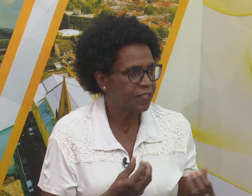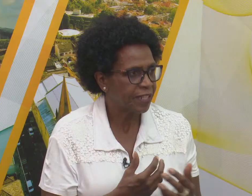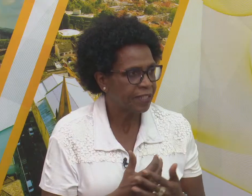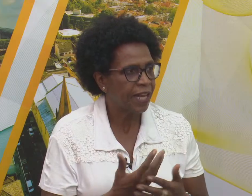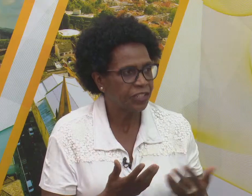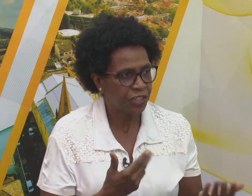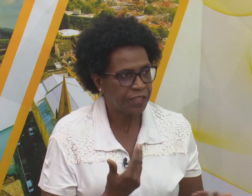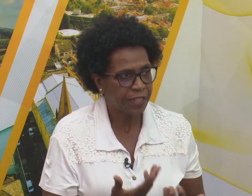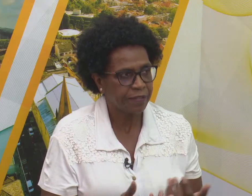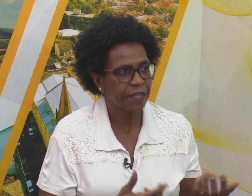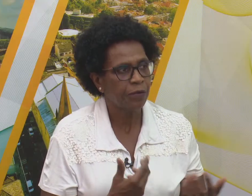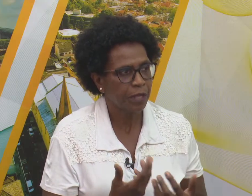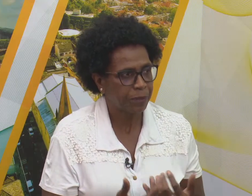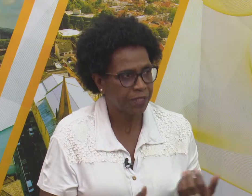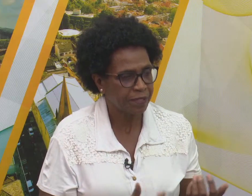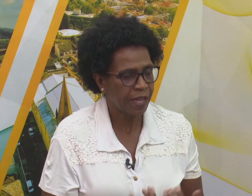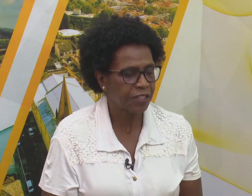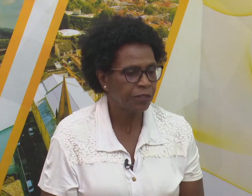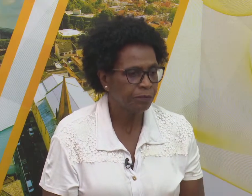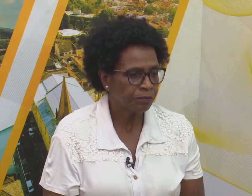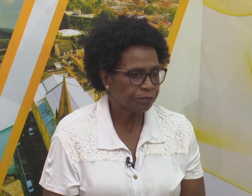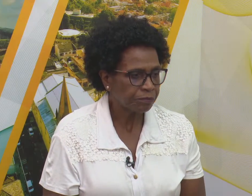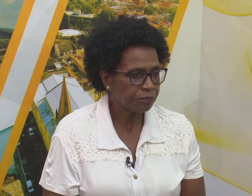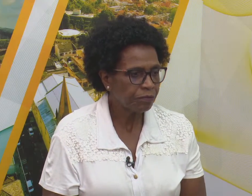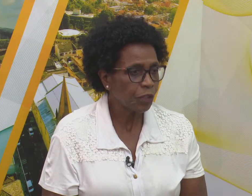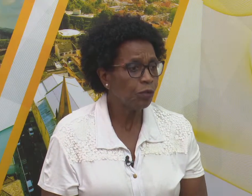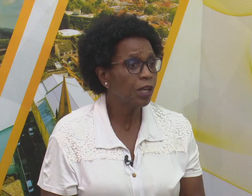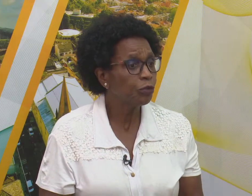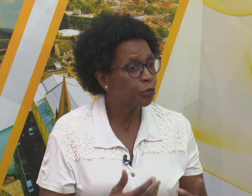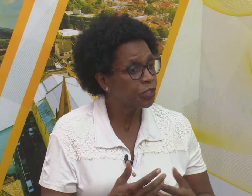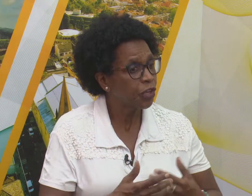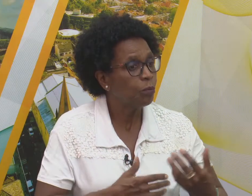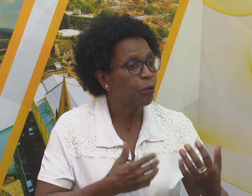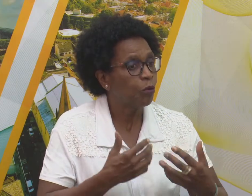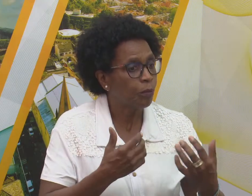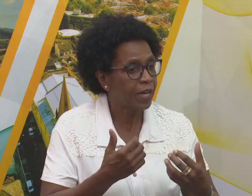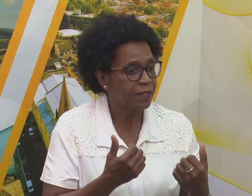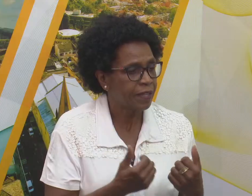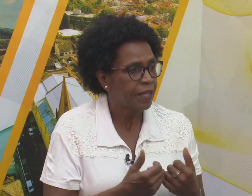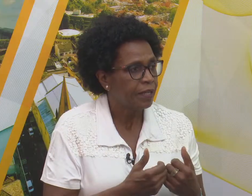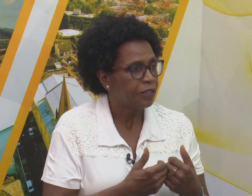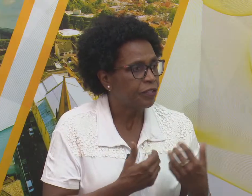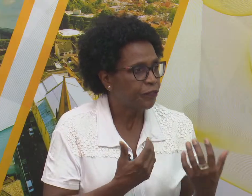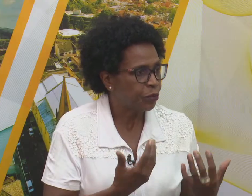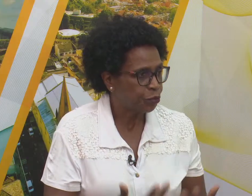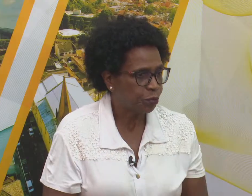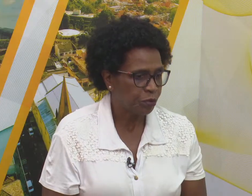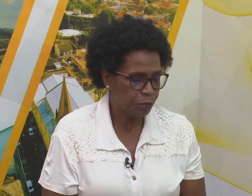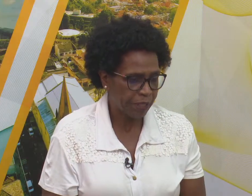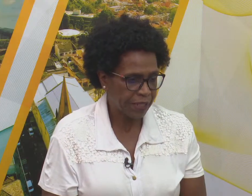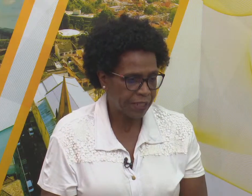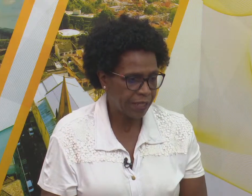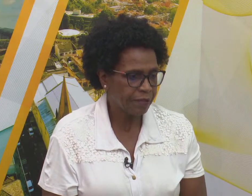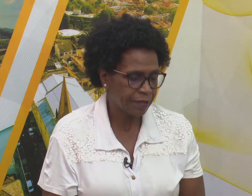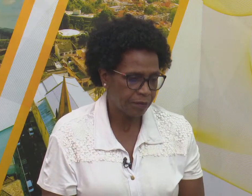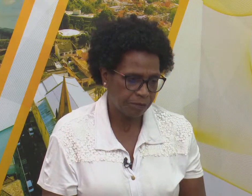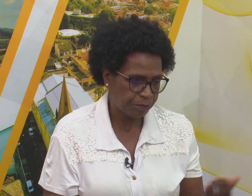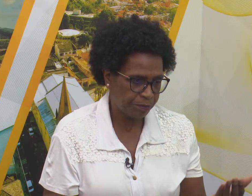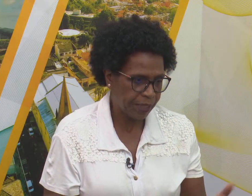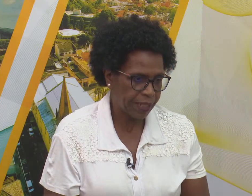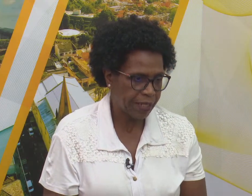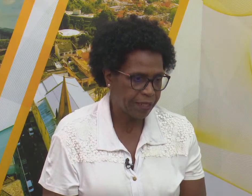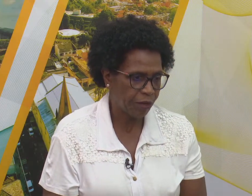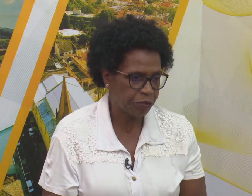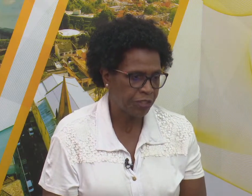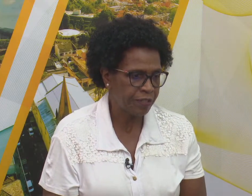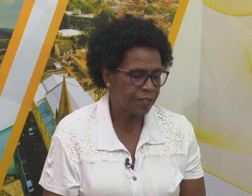mais facilidade de interação e de aprendizagem. O grau 2 já é um pouco mais dificultuoso para a criança,